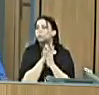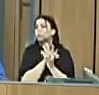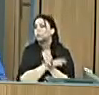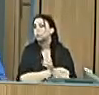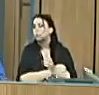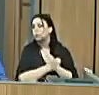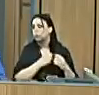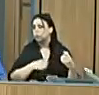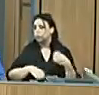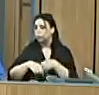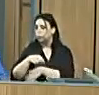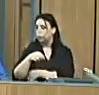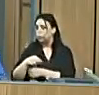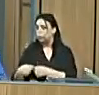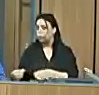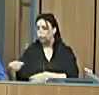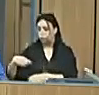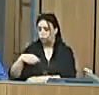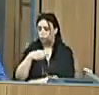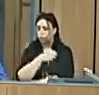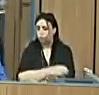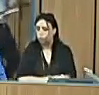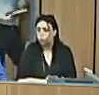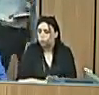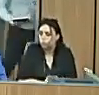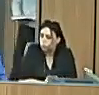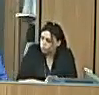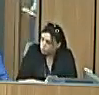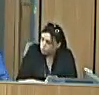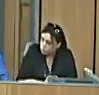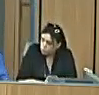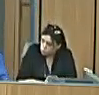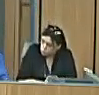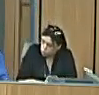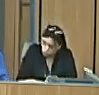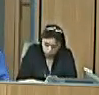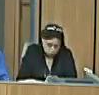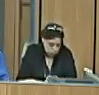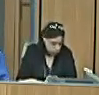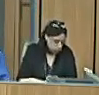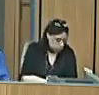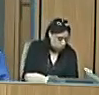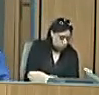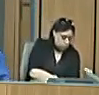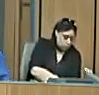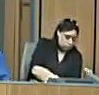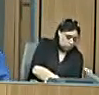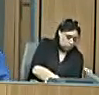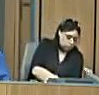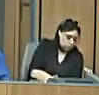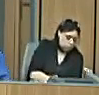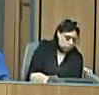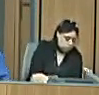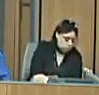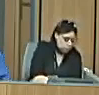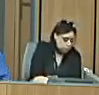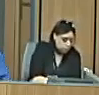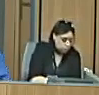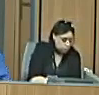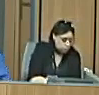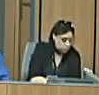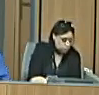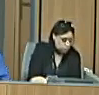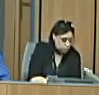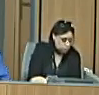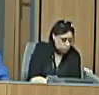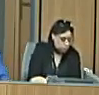agentes e técnicos e administrativos bem vindo ao debate cumprimentar mesmo aqui na pessoa do presidente deputado